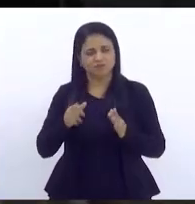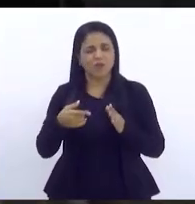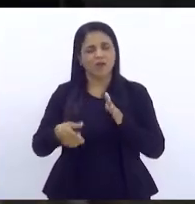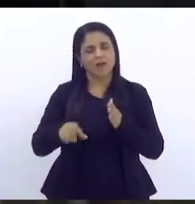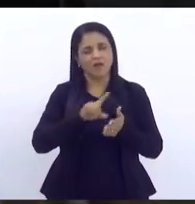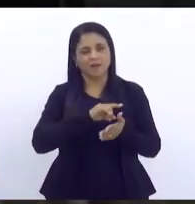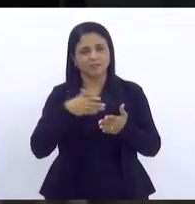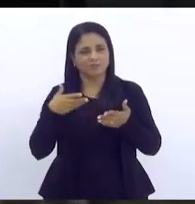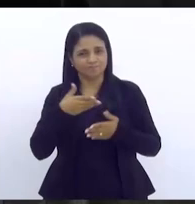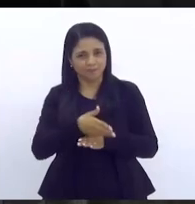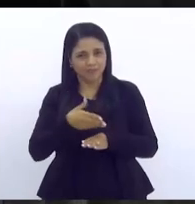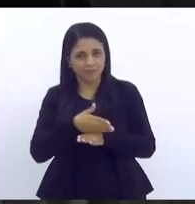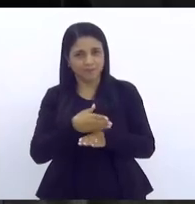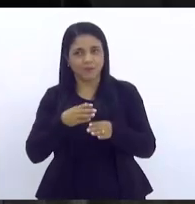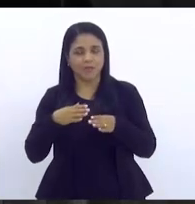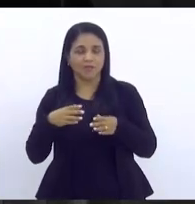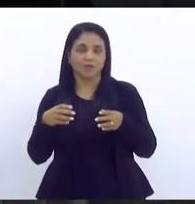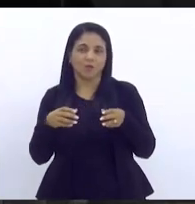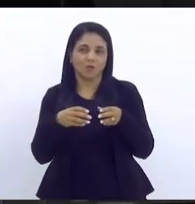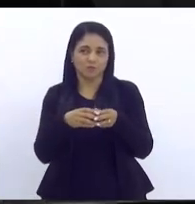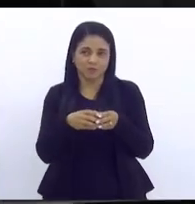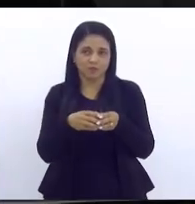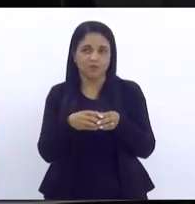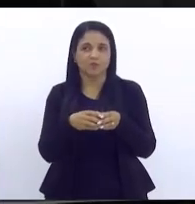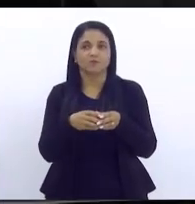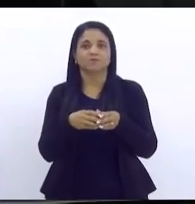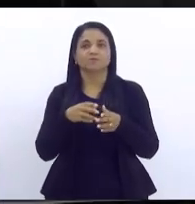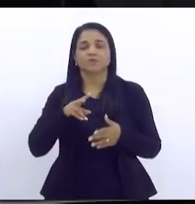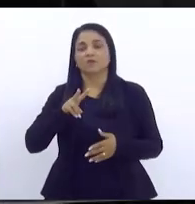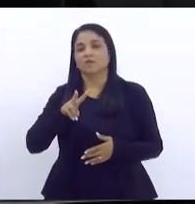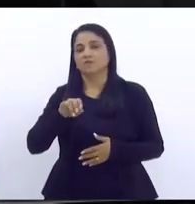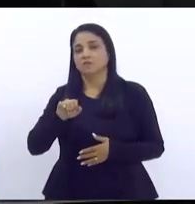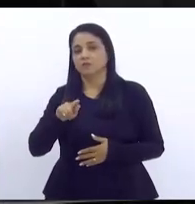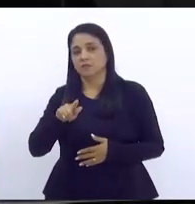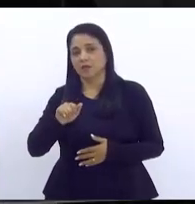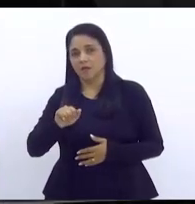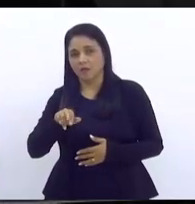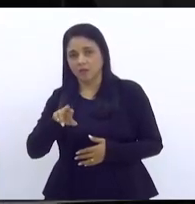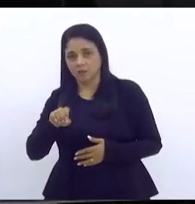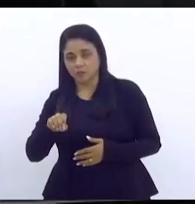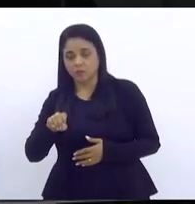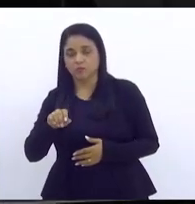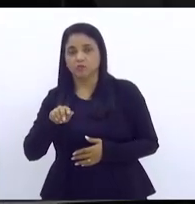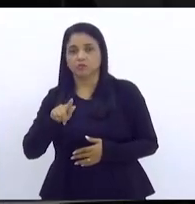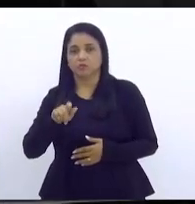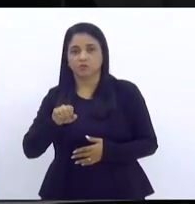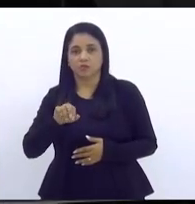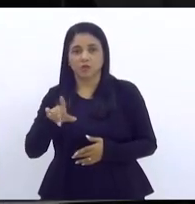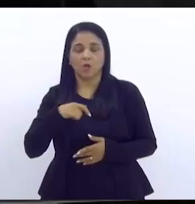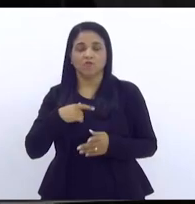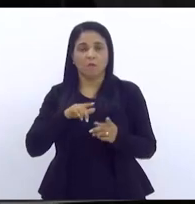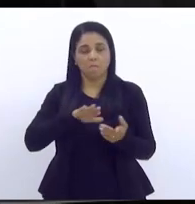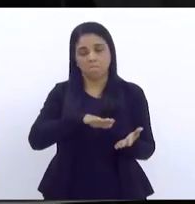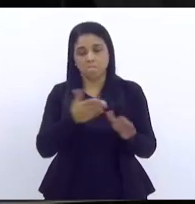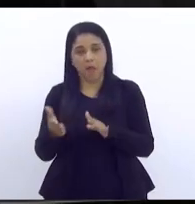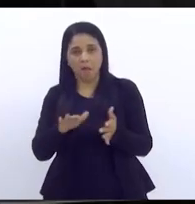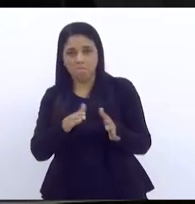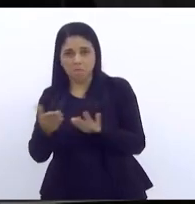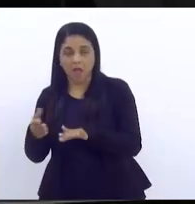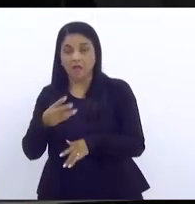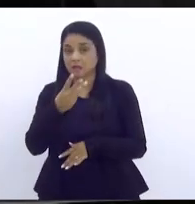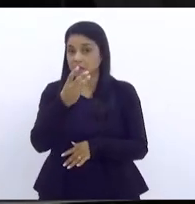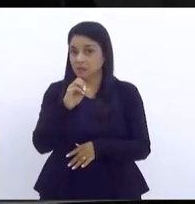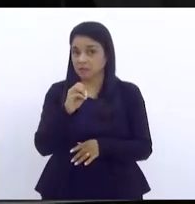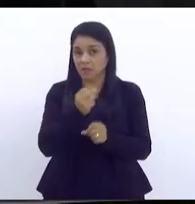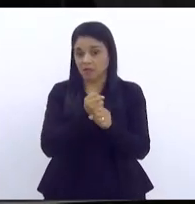condições na comissão Vig geral foi vítima do a aina há 30 anos atrás